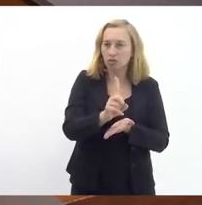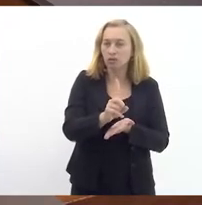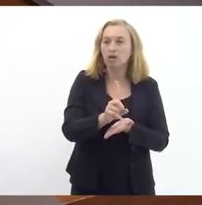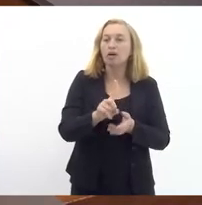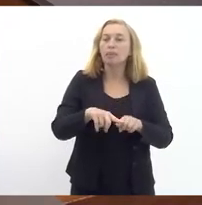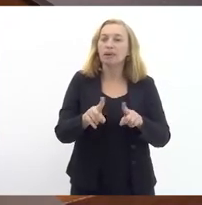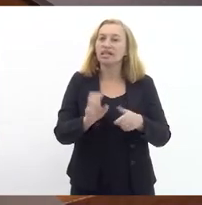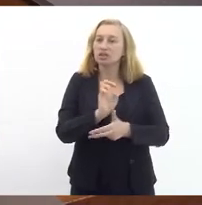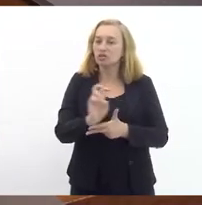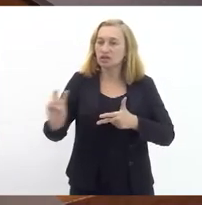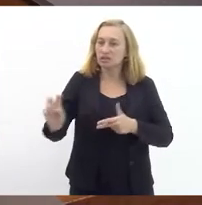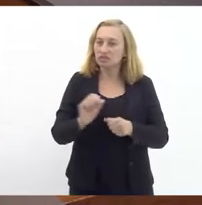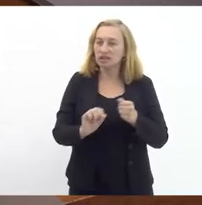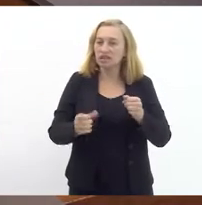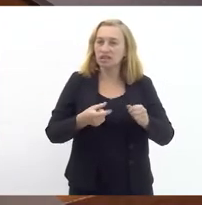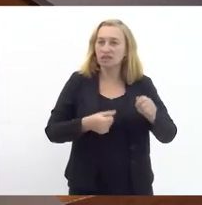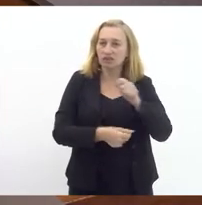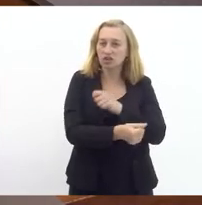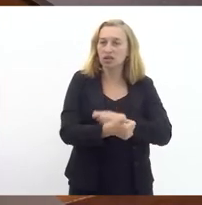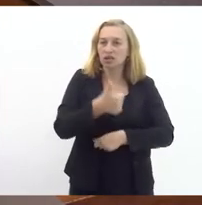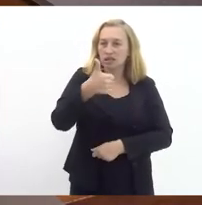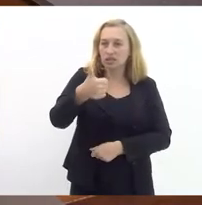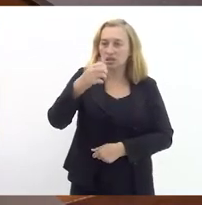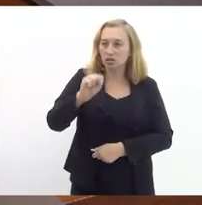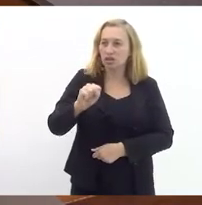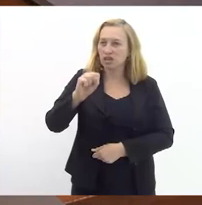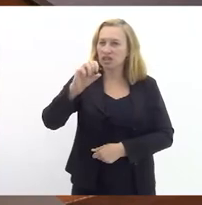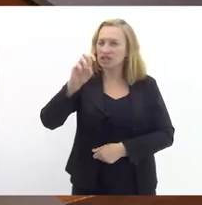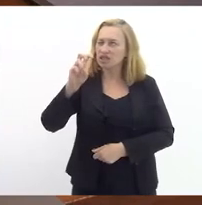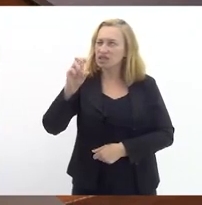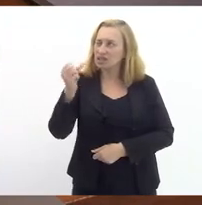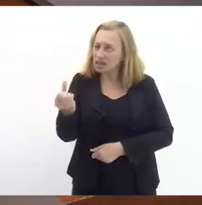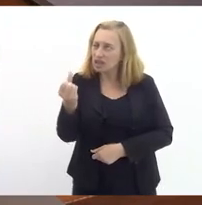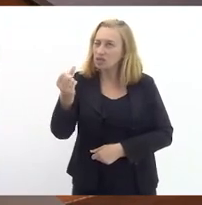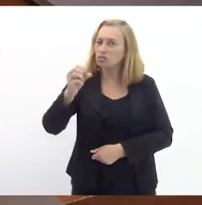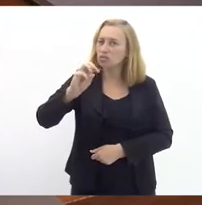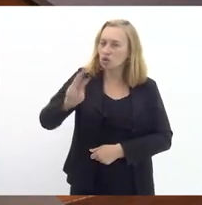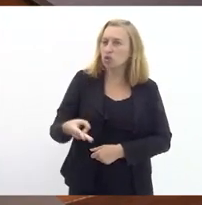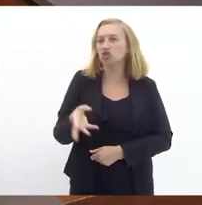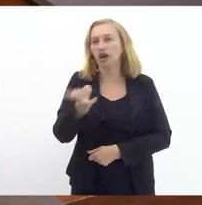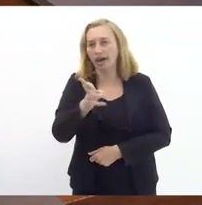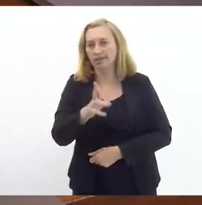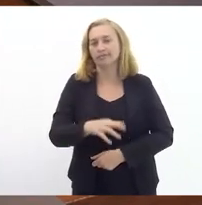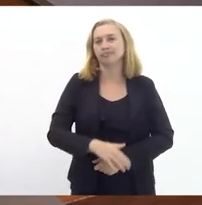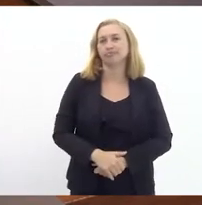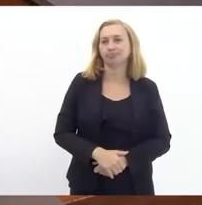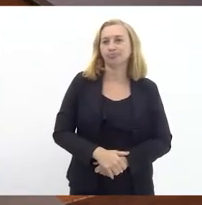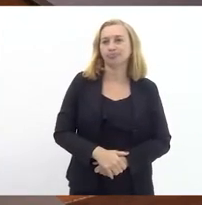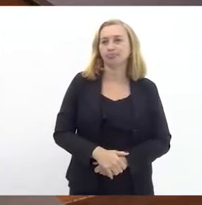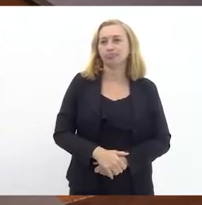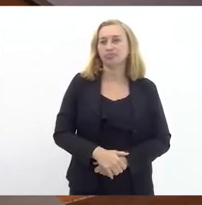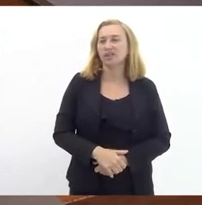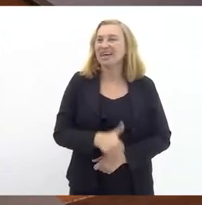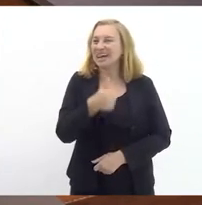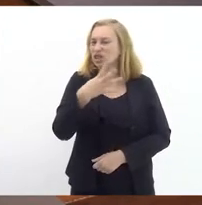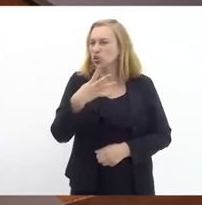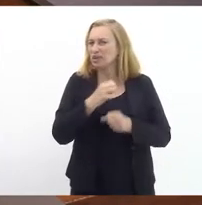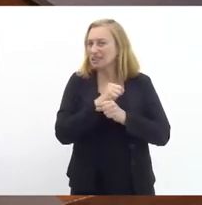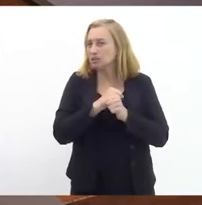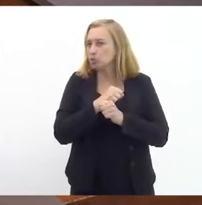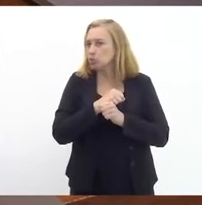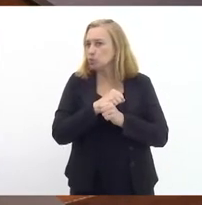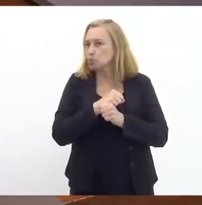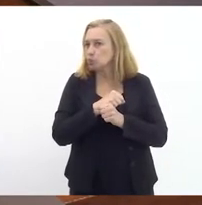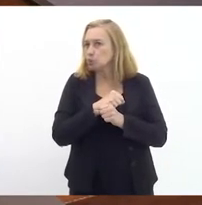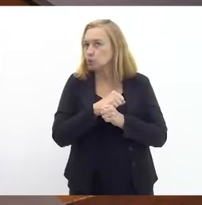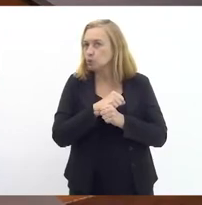Supervia vai fazer. É um investimento de 180 milhões de reais, 186 milhões de reais. É, 14 anos.